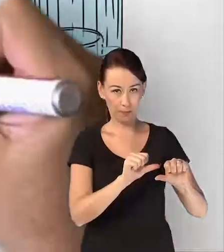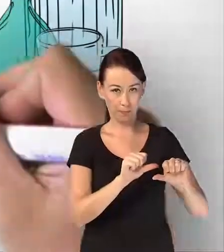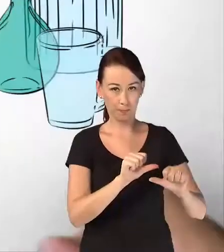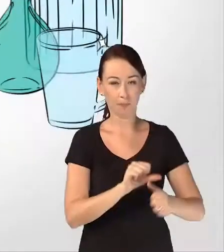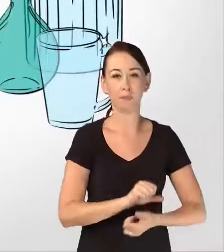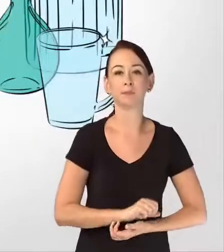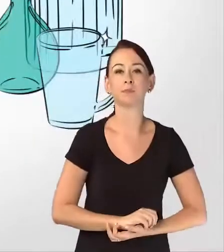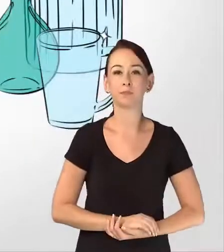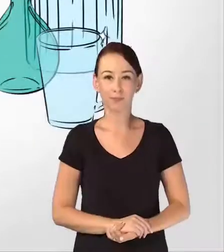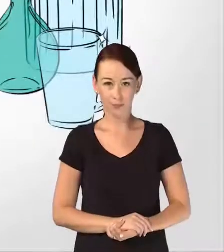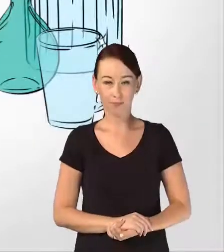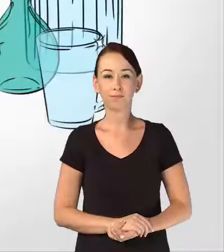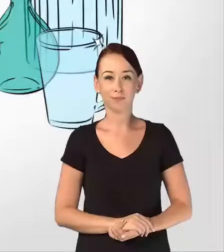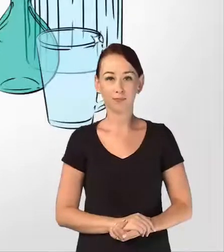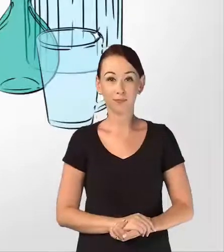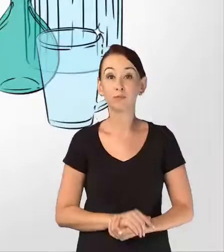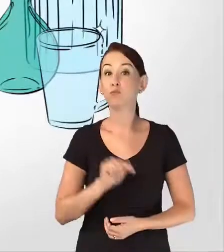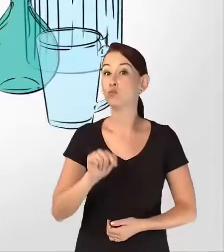de transformação.